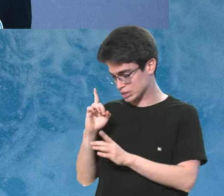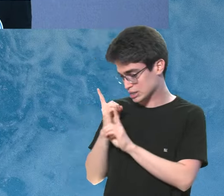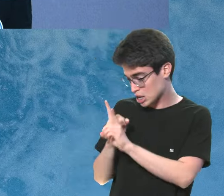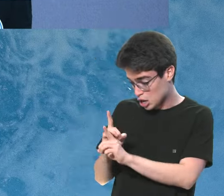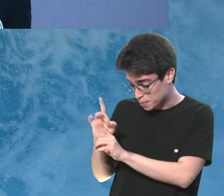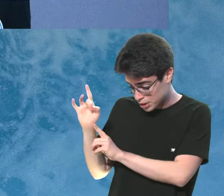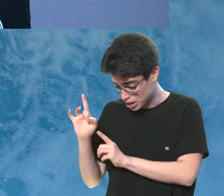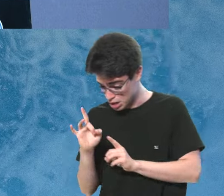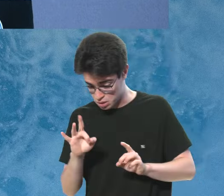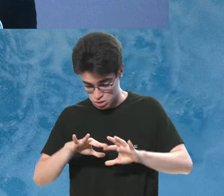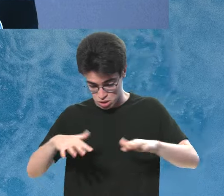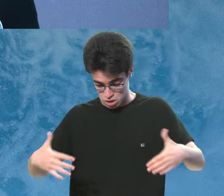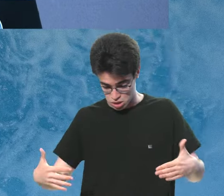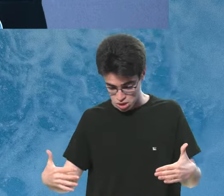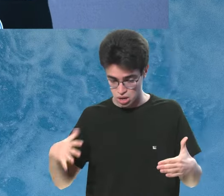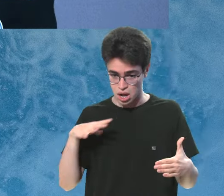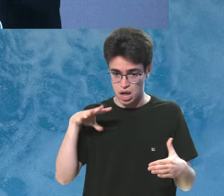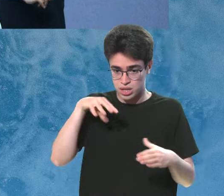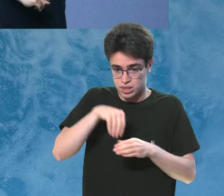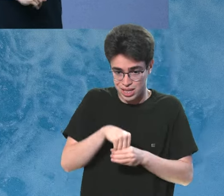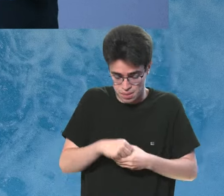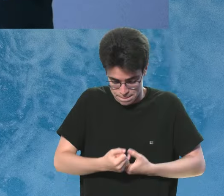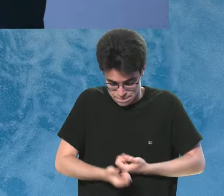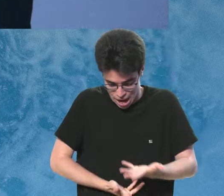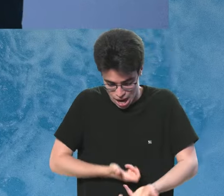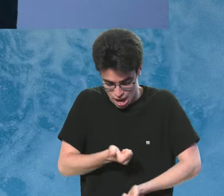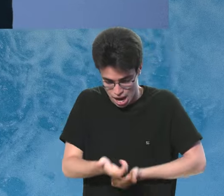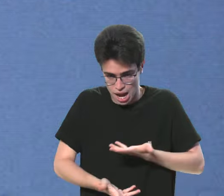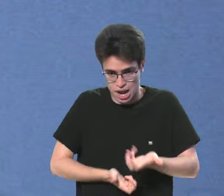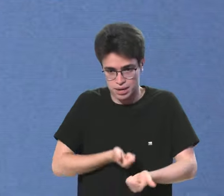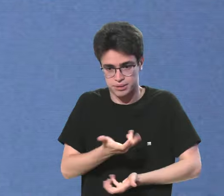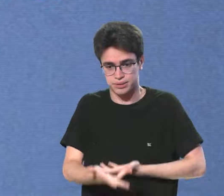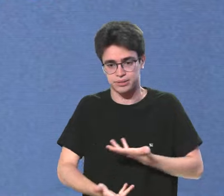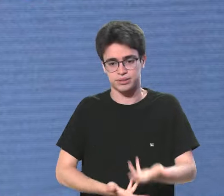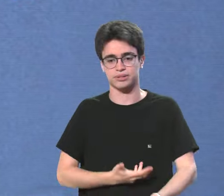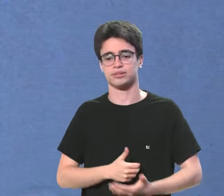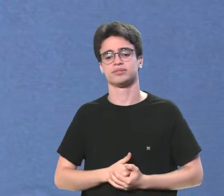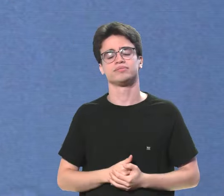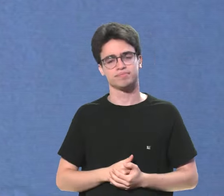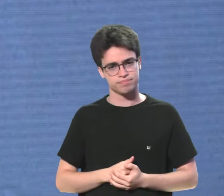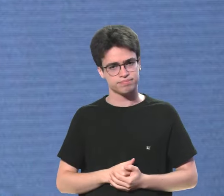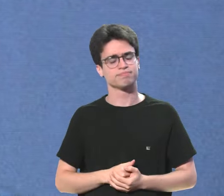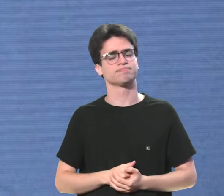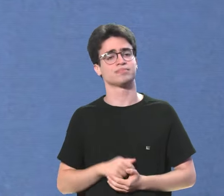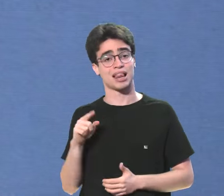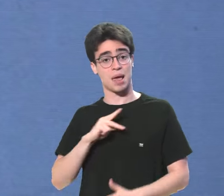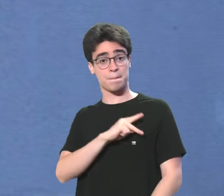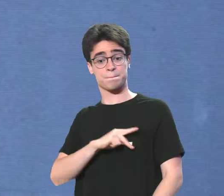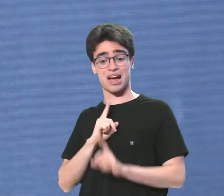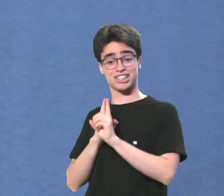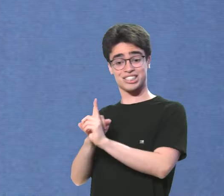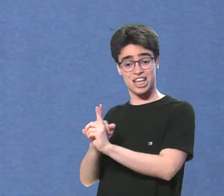muralha da cidade num grande cesto os discípulos de Saulo ajudaram-no a